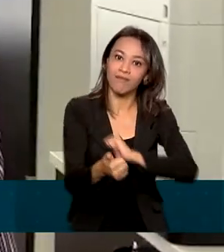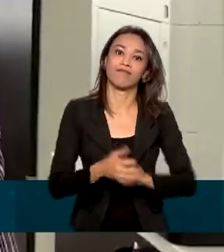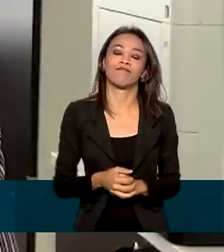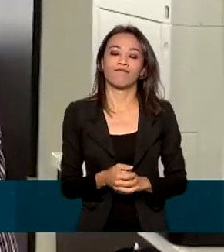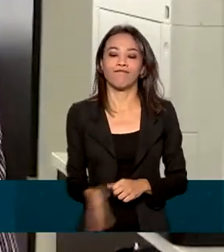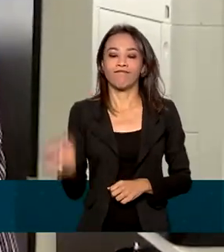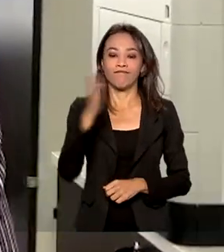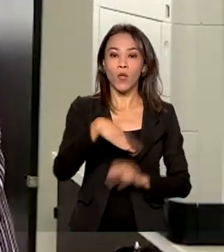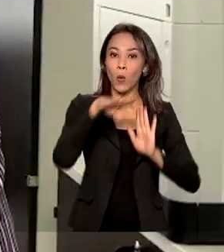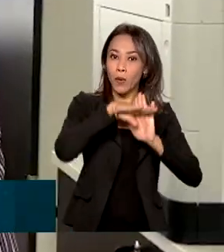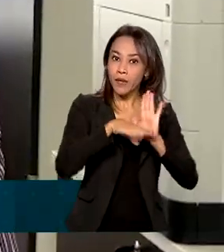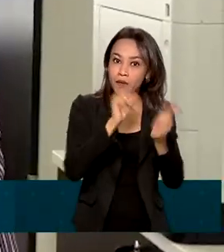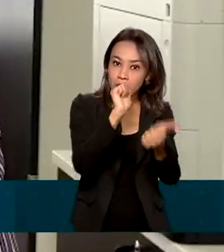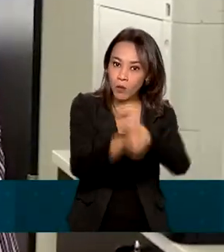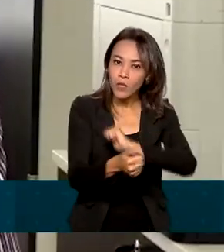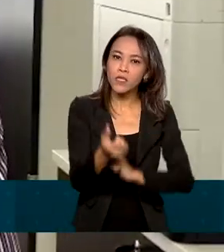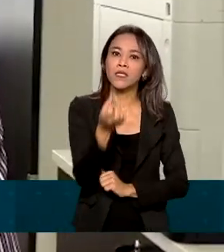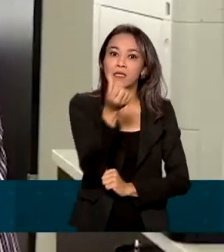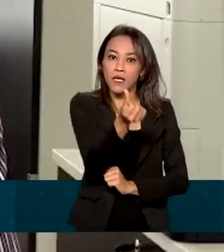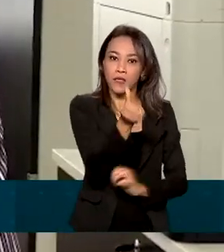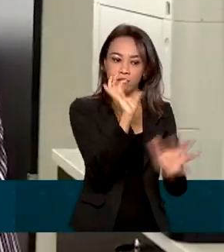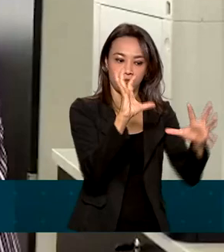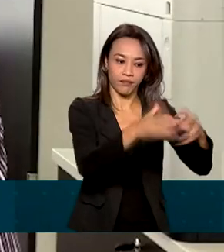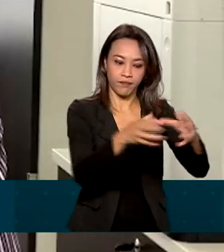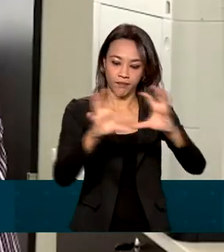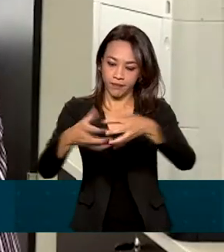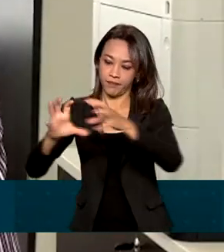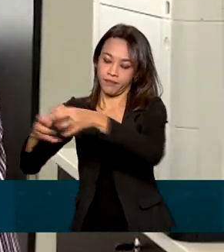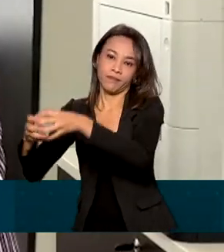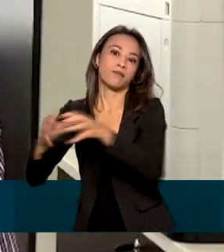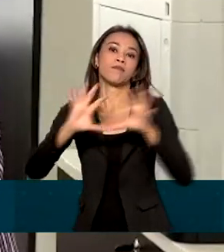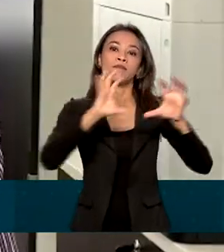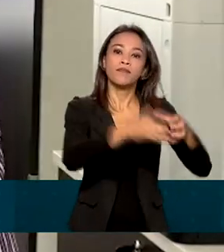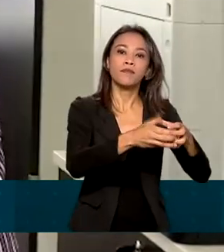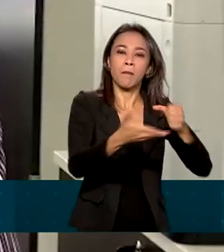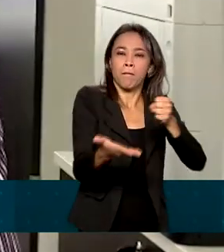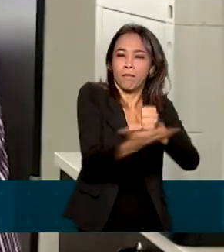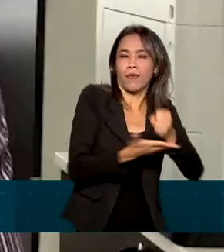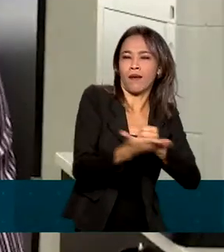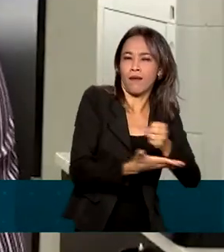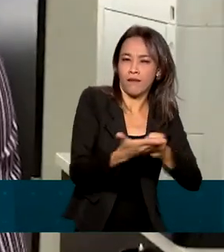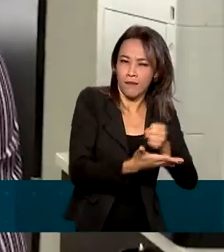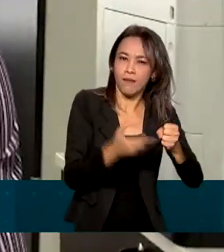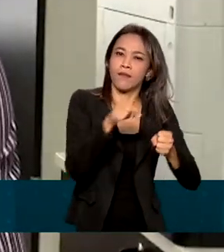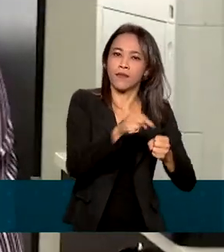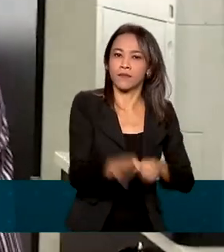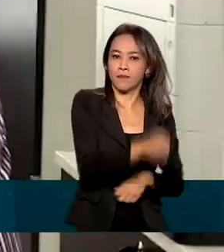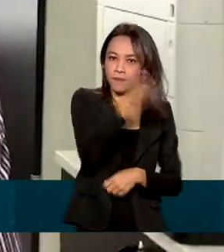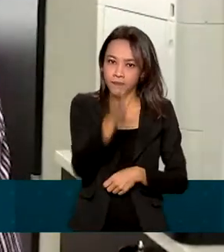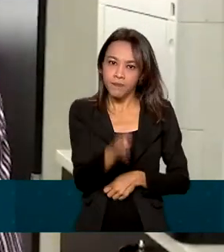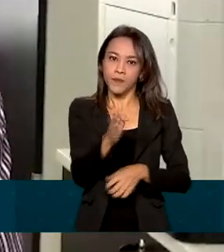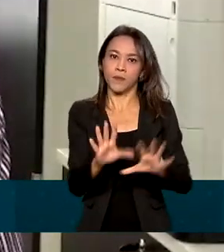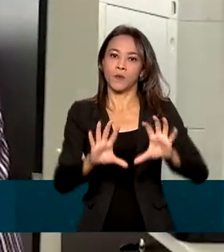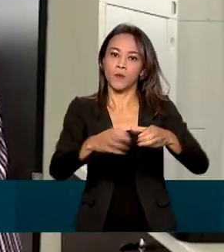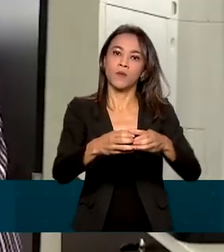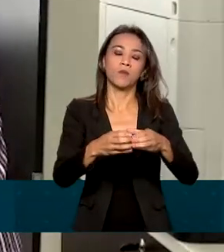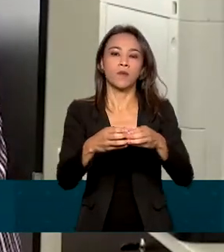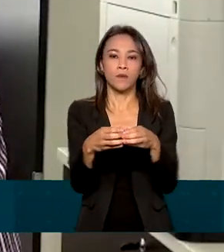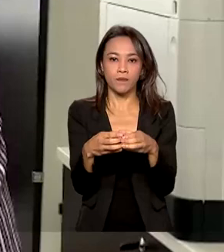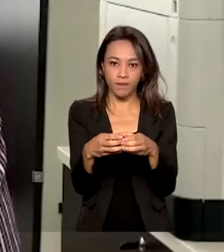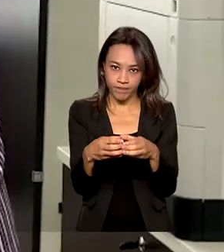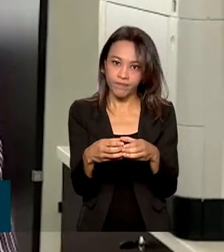programa ele contempla seis categorias a categoria atleta base a categoria